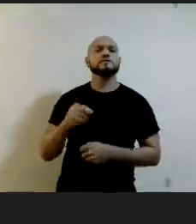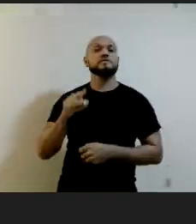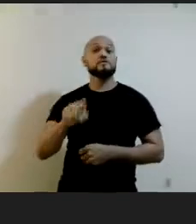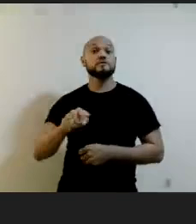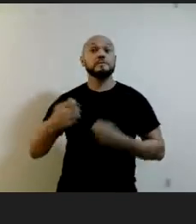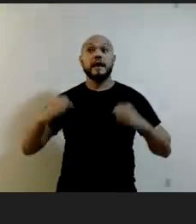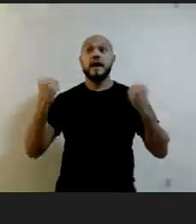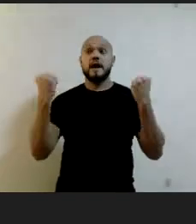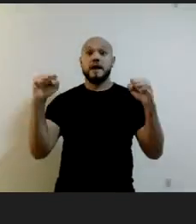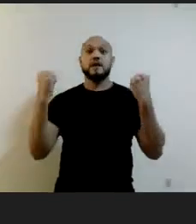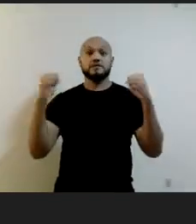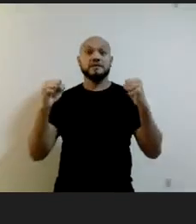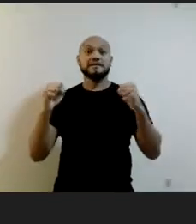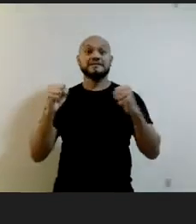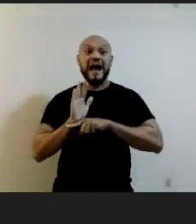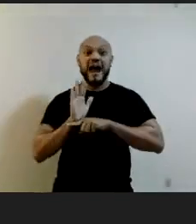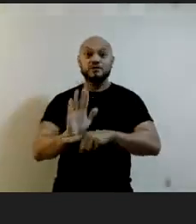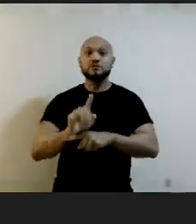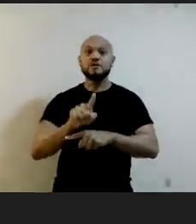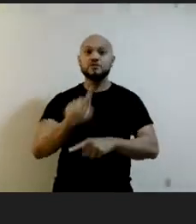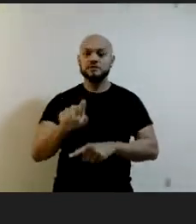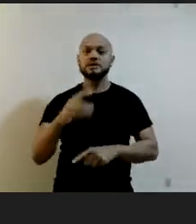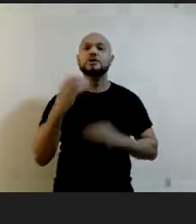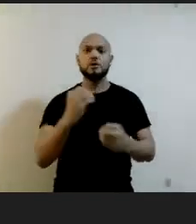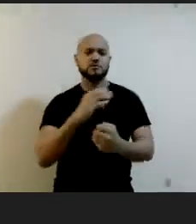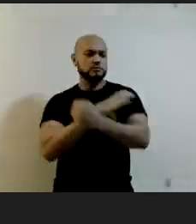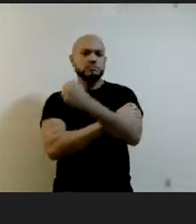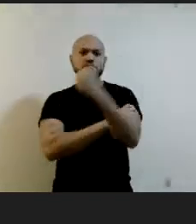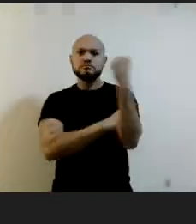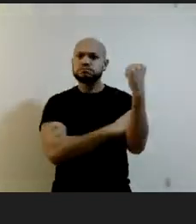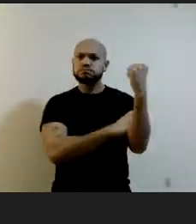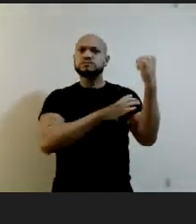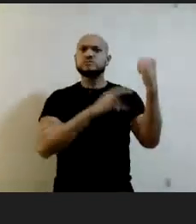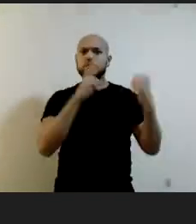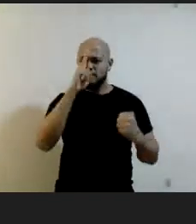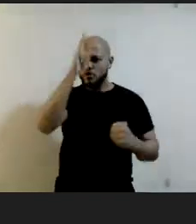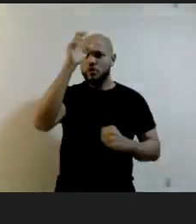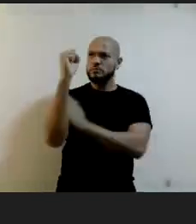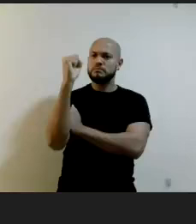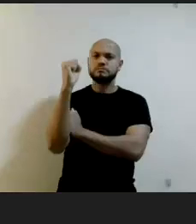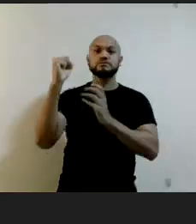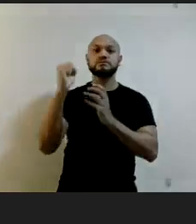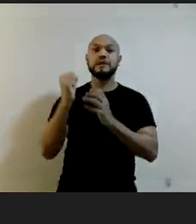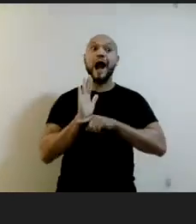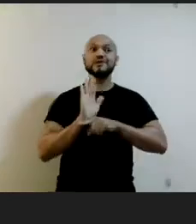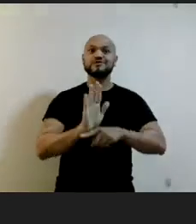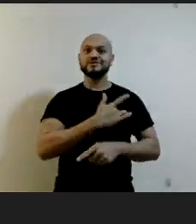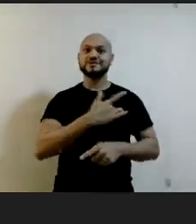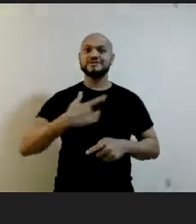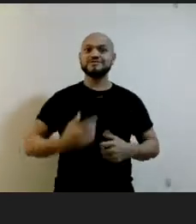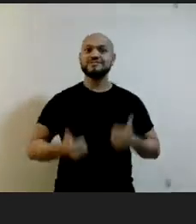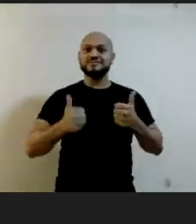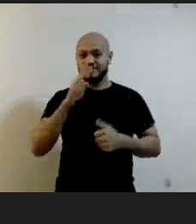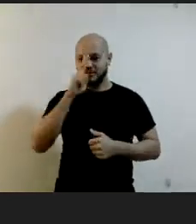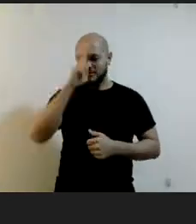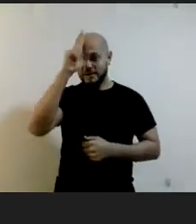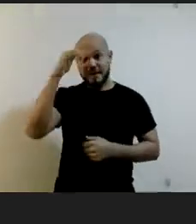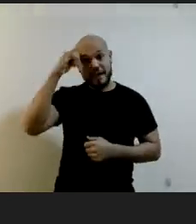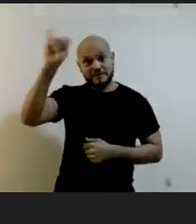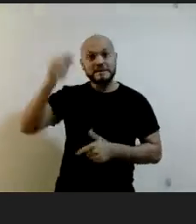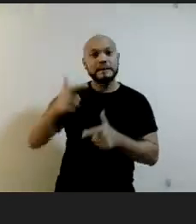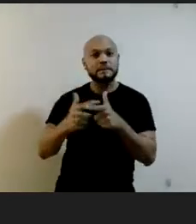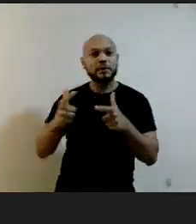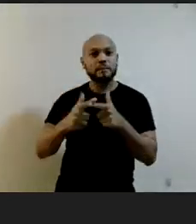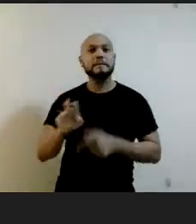que façam com que você ganhe musculatura para evitar uma condição chamada sarcopenia, que é